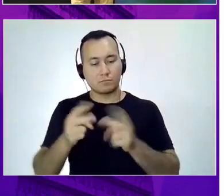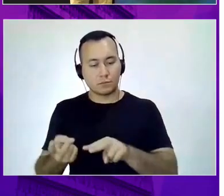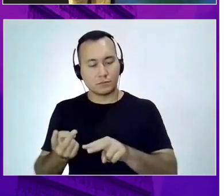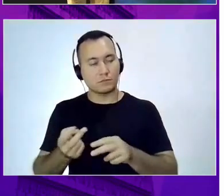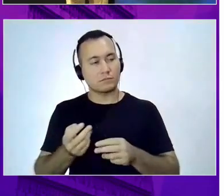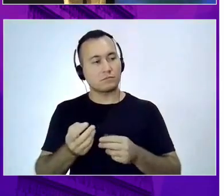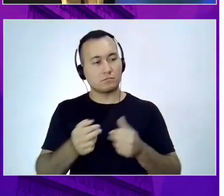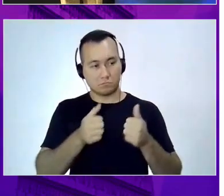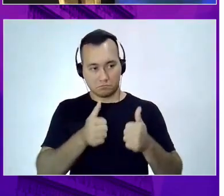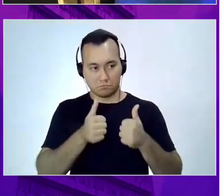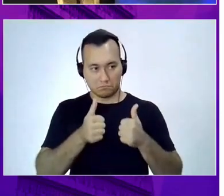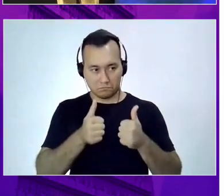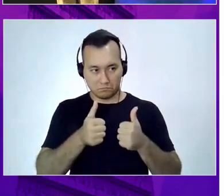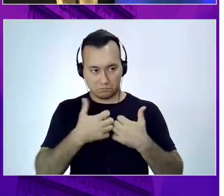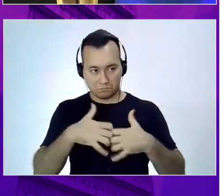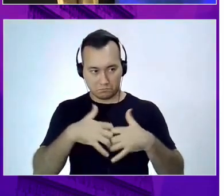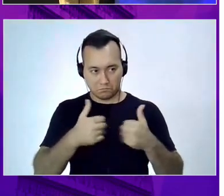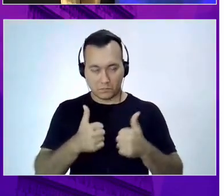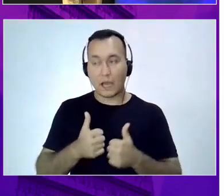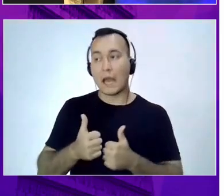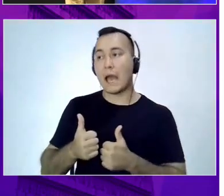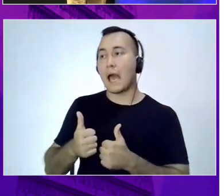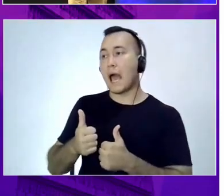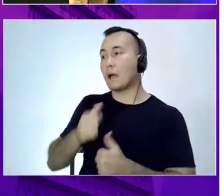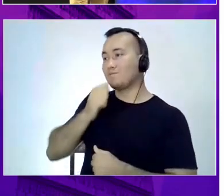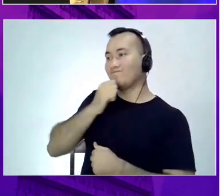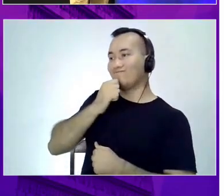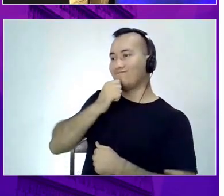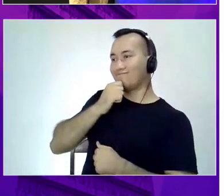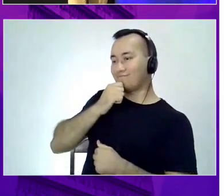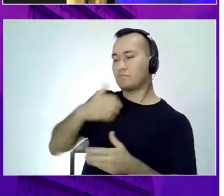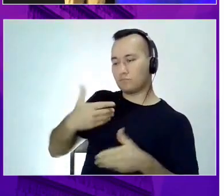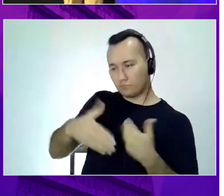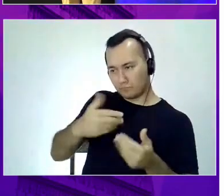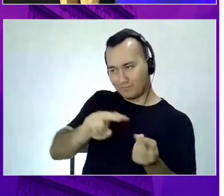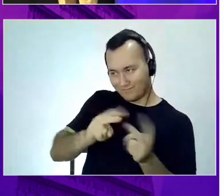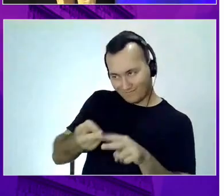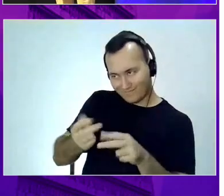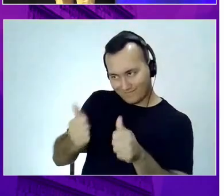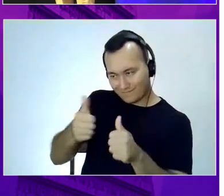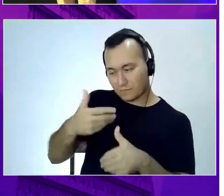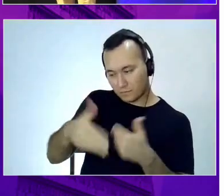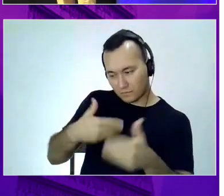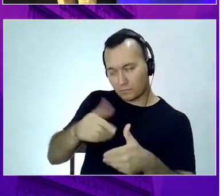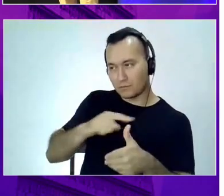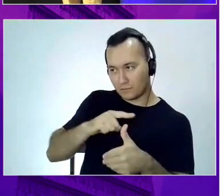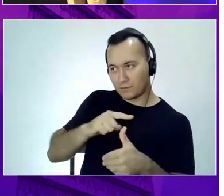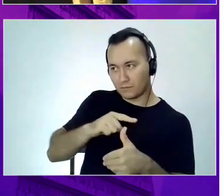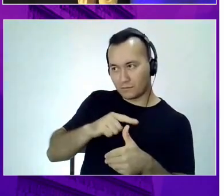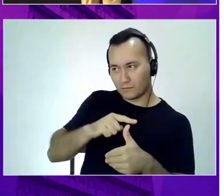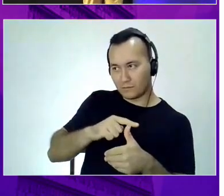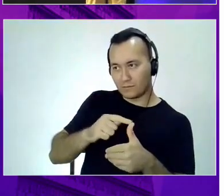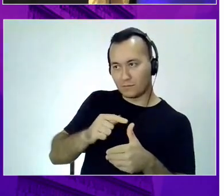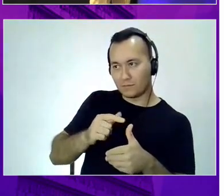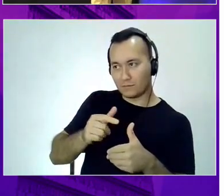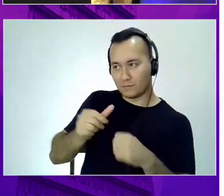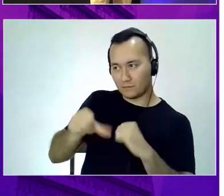Olha, ainda não foi atualizado. E essa pergunta vai sendo feita até o momento onde a gente chega na atualização de